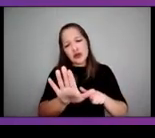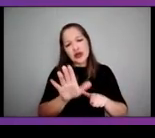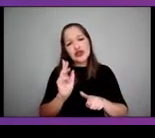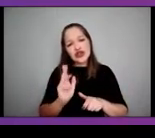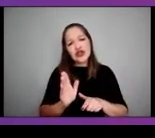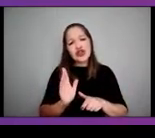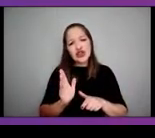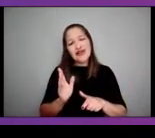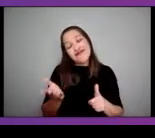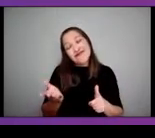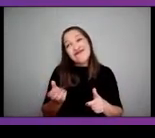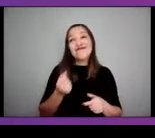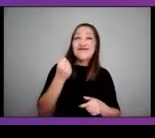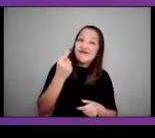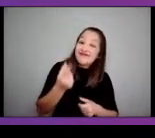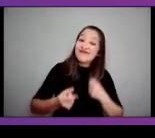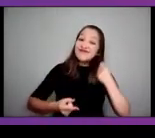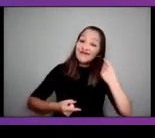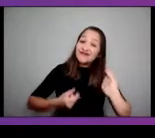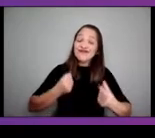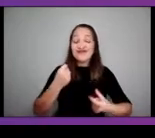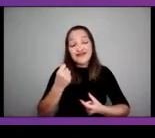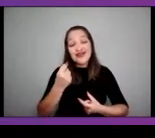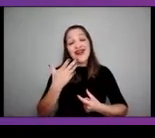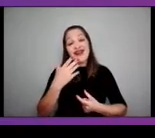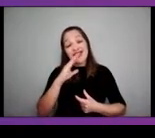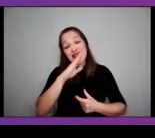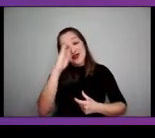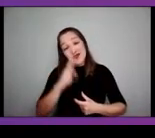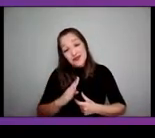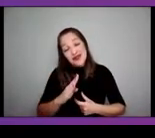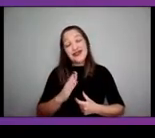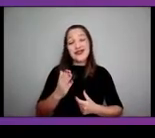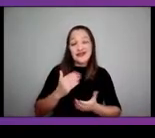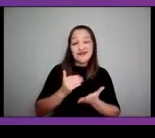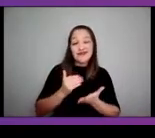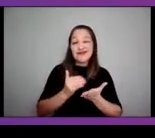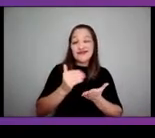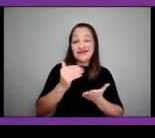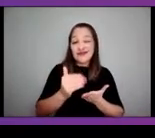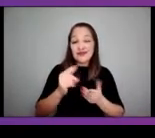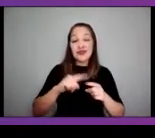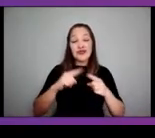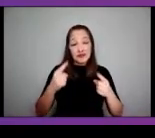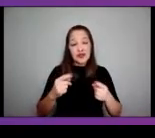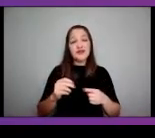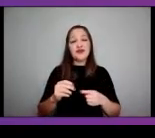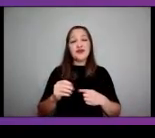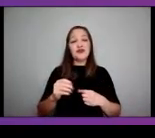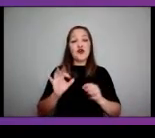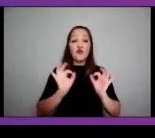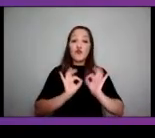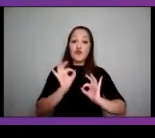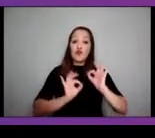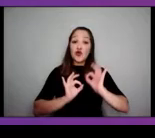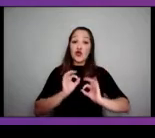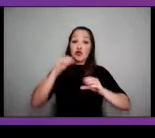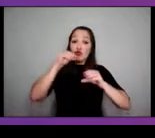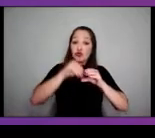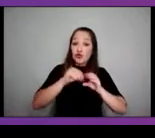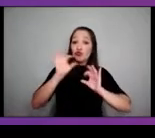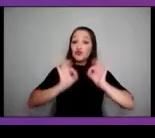raro ainda né no Brasil Então tá muito engatinhando essa ideia mas essa ideia de você ter os projetos e aí dentro do